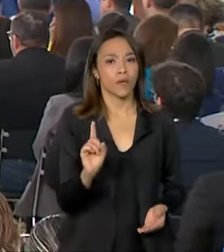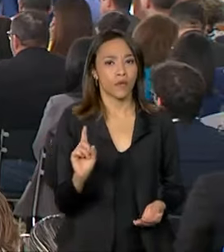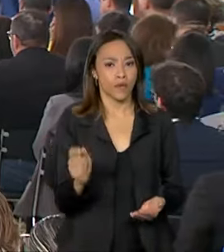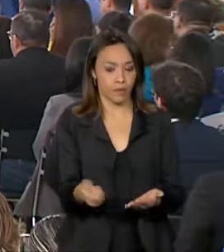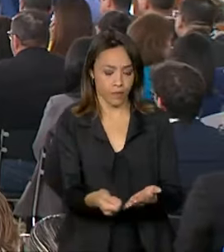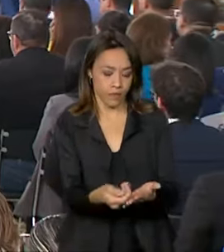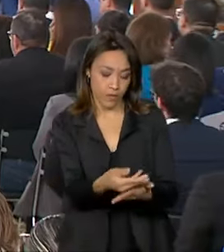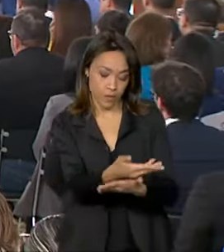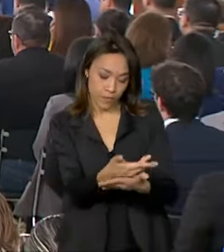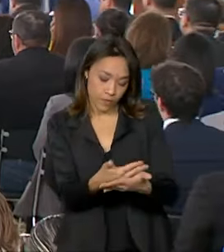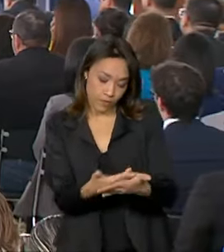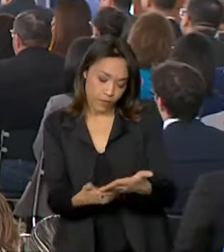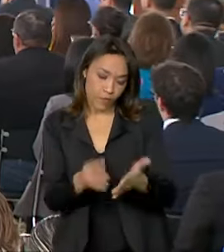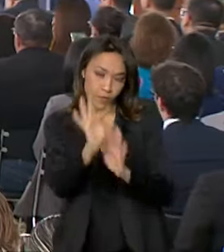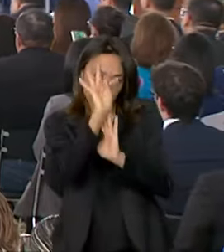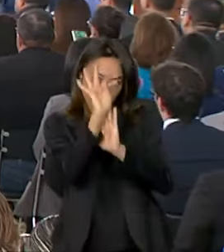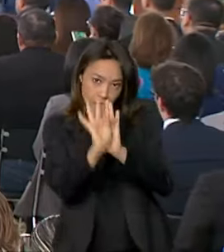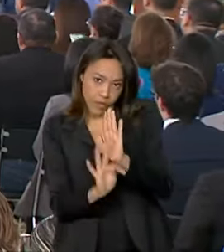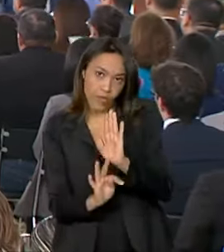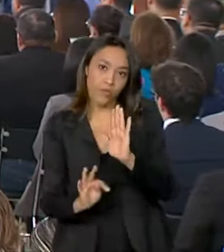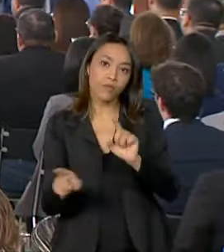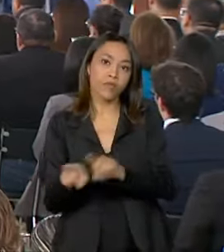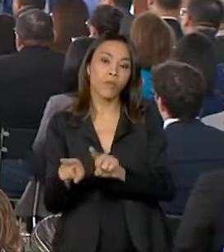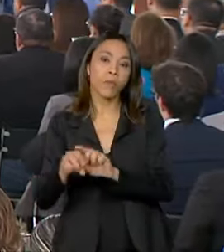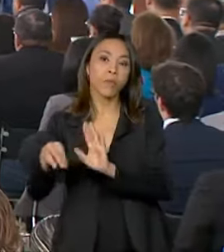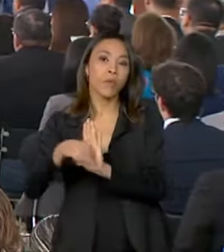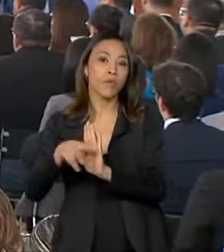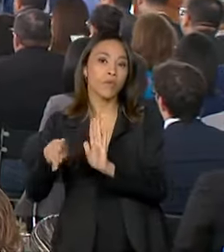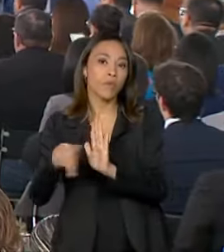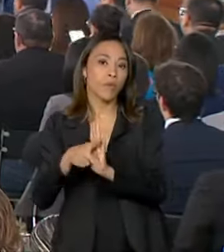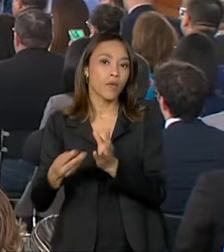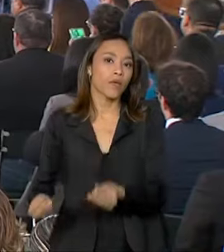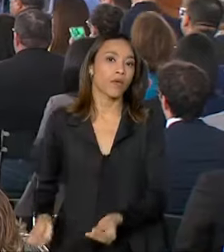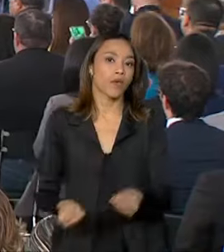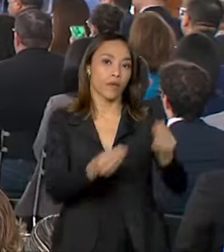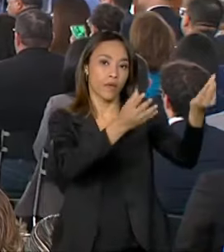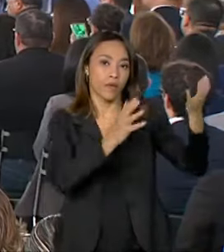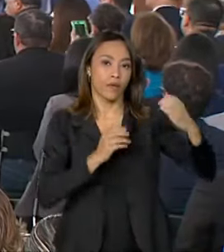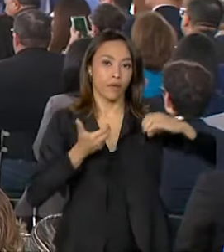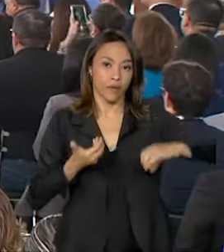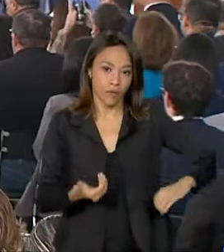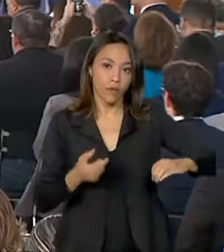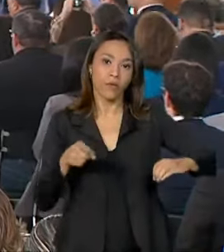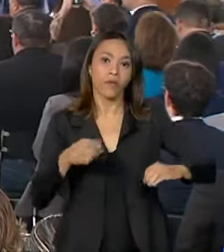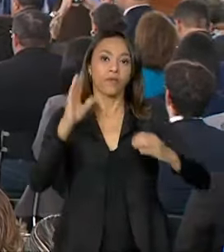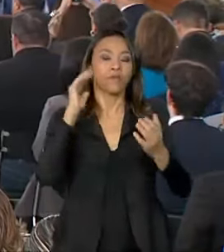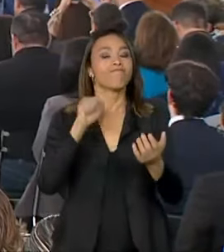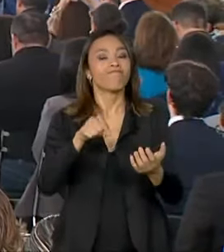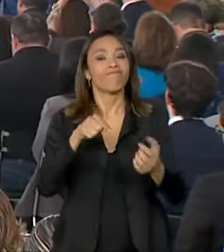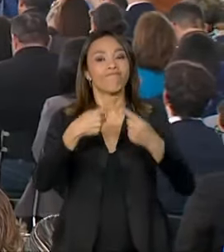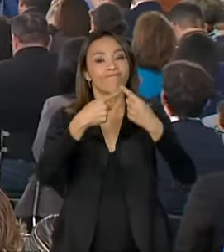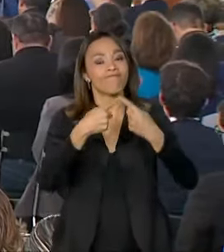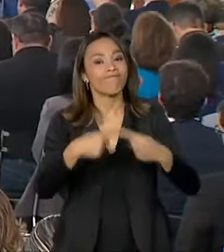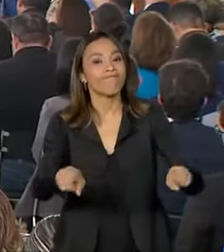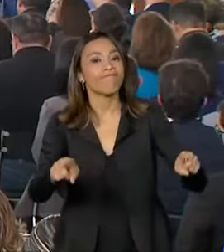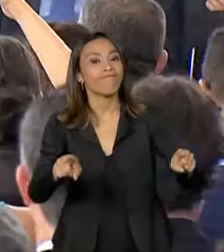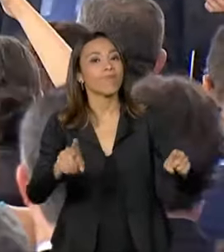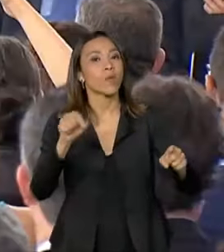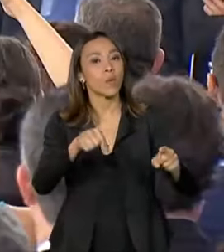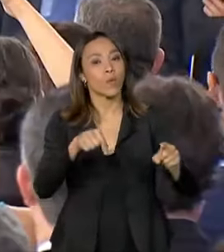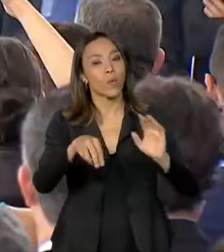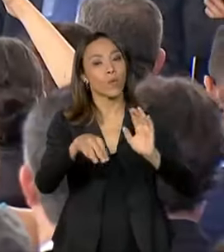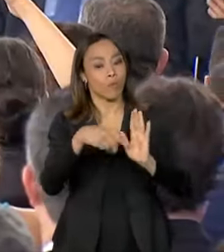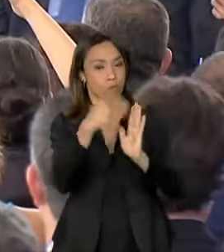Congresso Nacional e a medida provisória que institui o programa Acredita. A medida provisória também